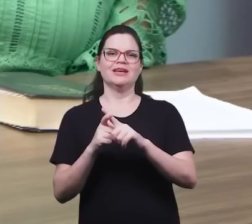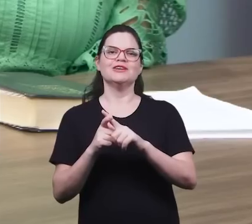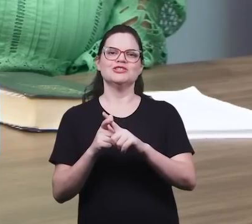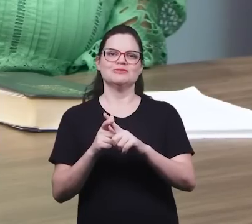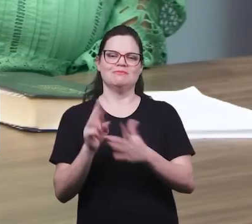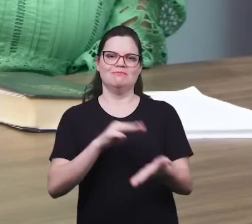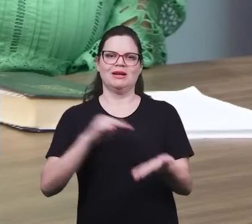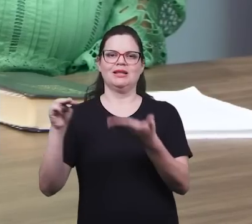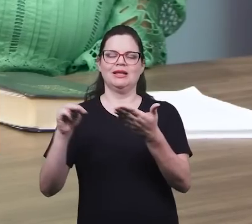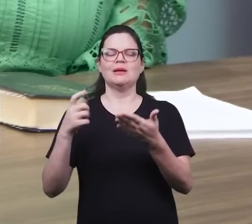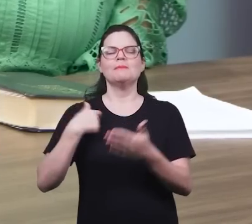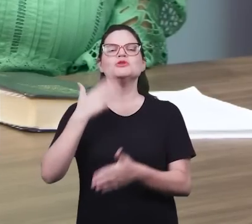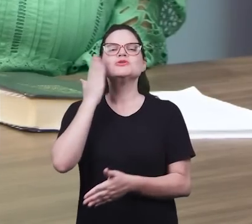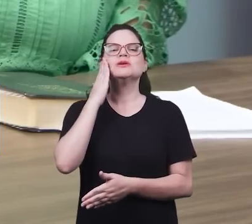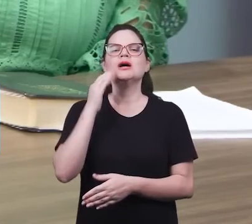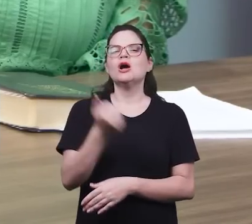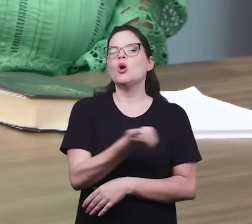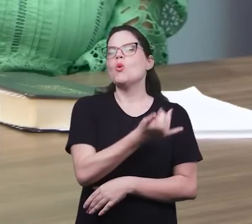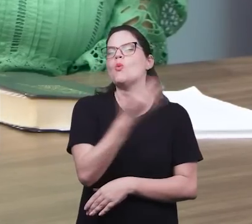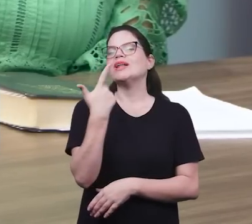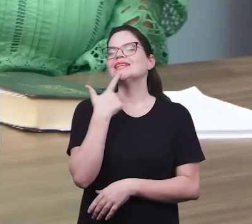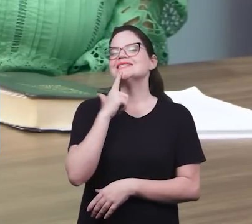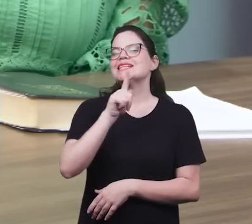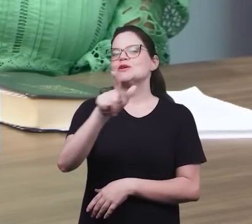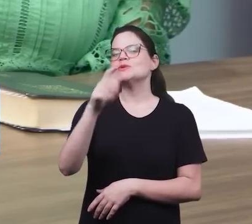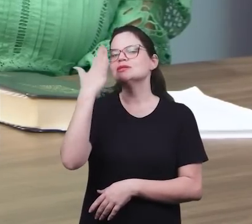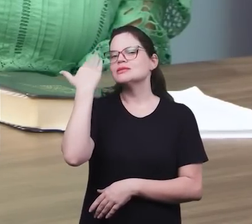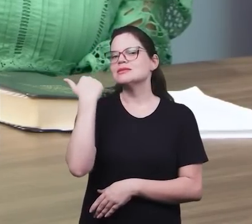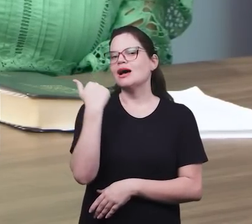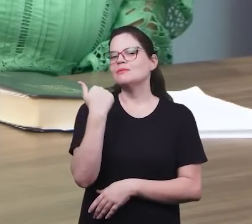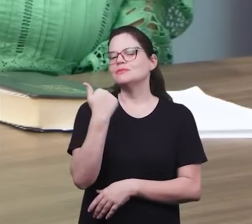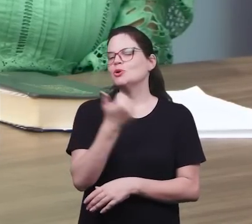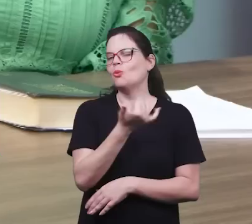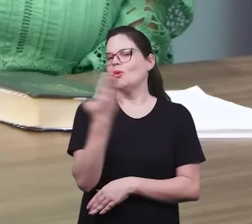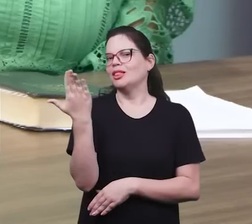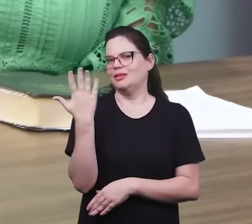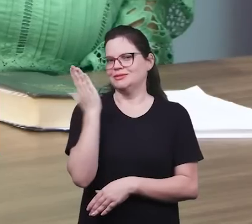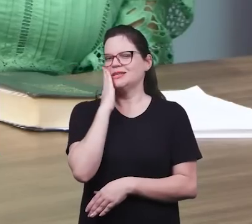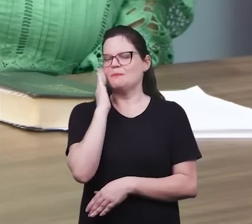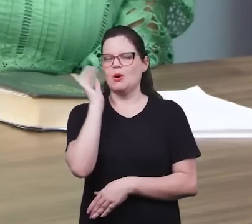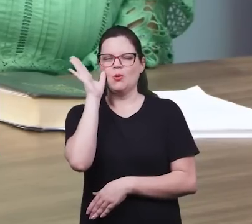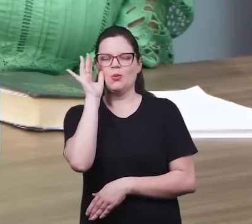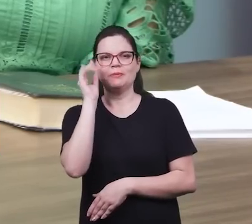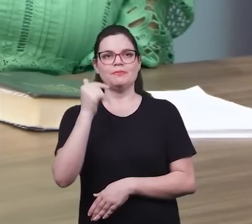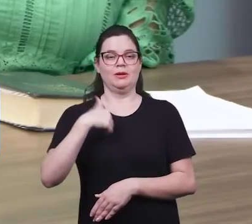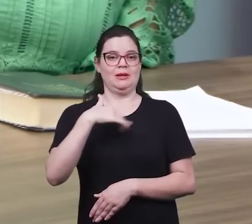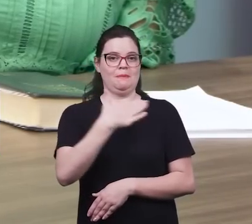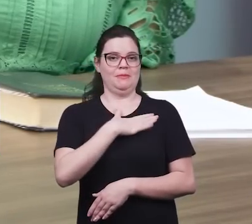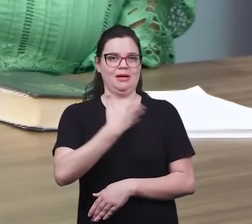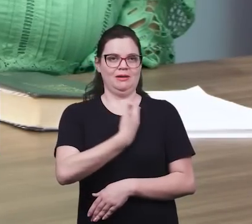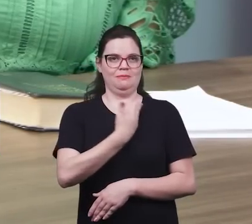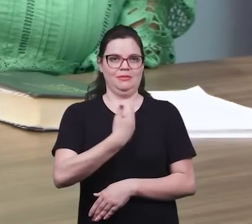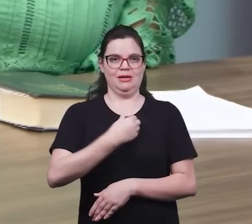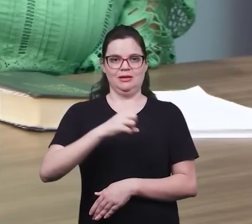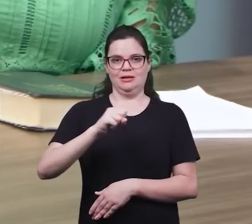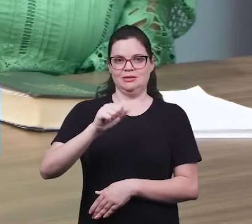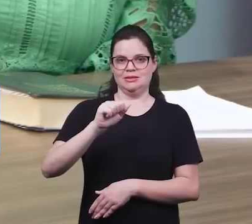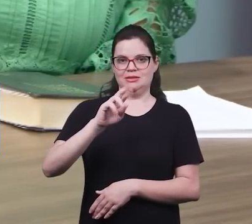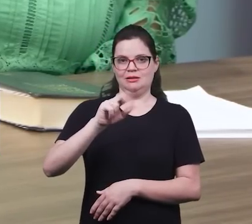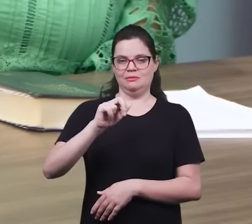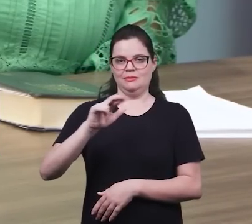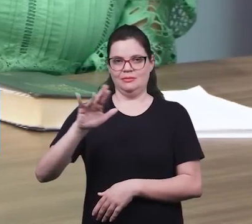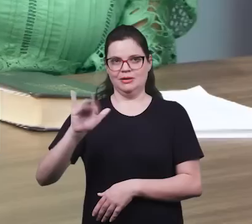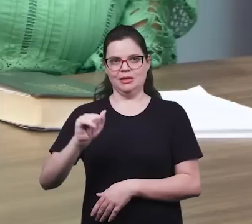pastor? Quantos idiomas o senhor sabe falar? Eu me lembro de uma amiga, Sabrina Cosmo. Ela falava assim, eu